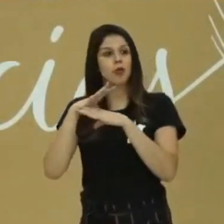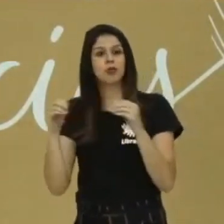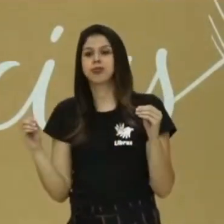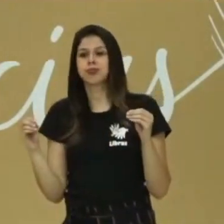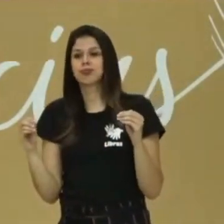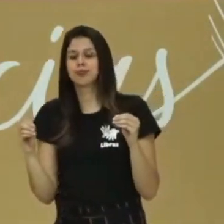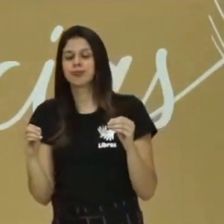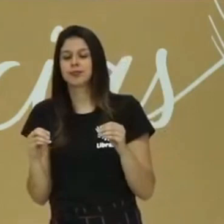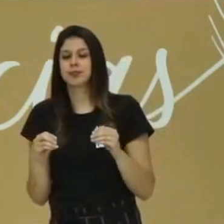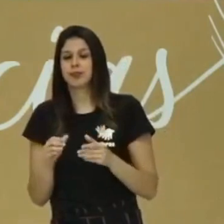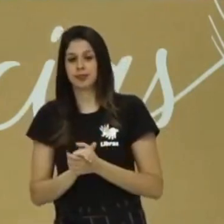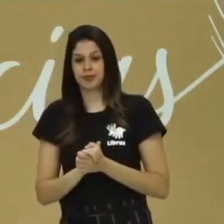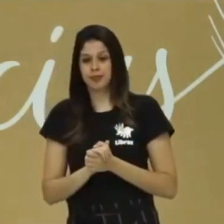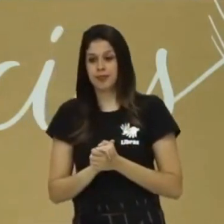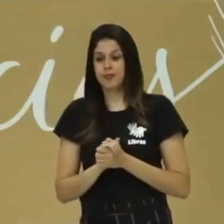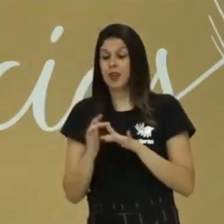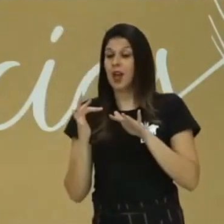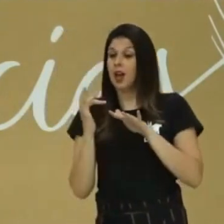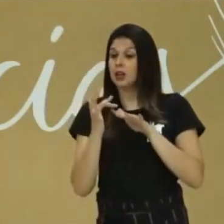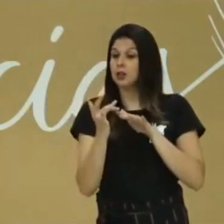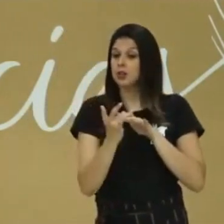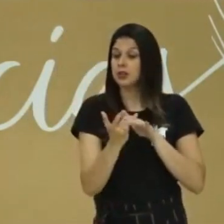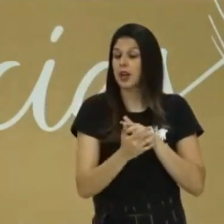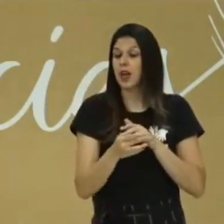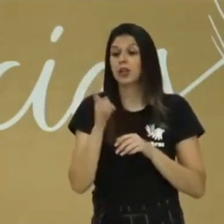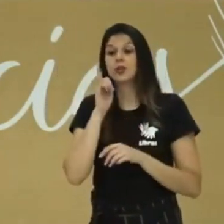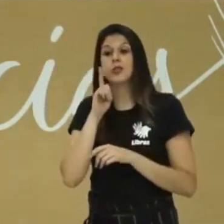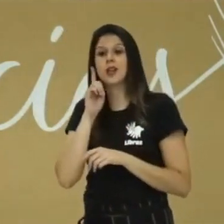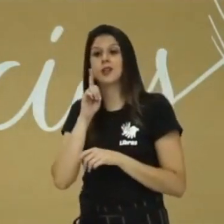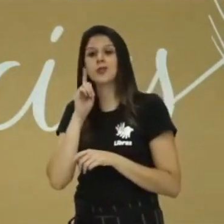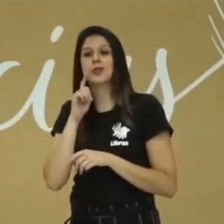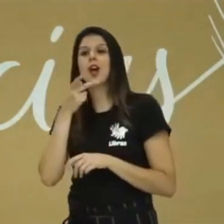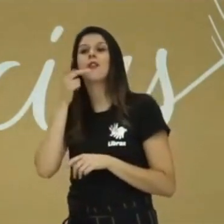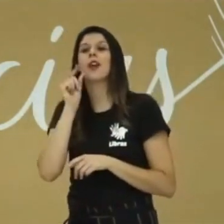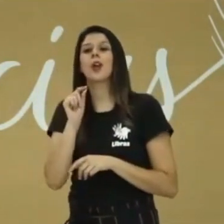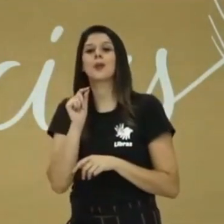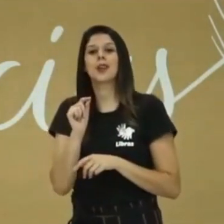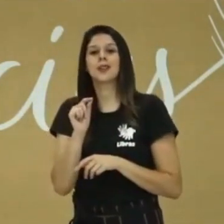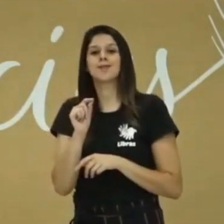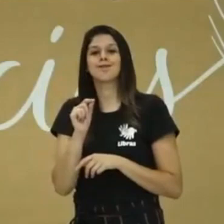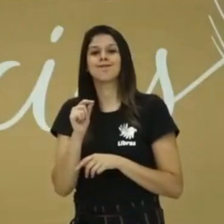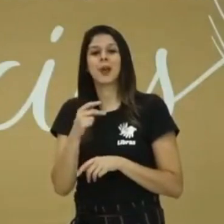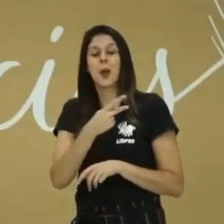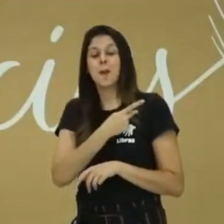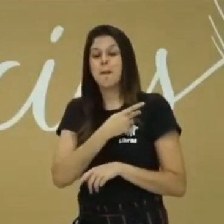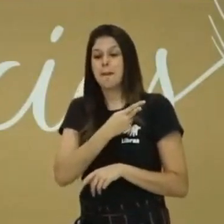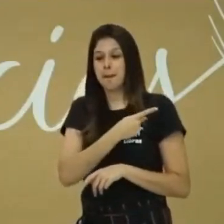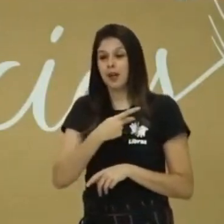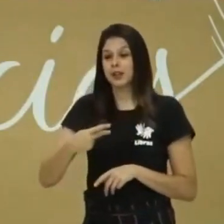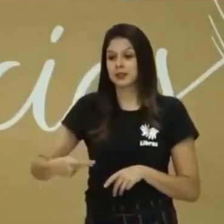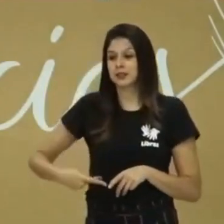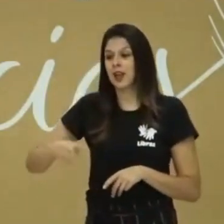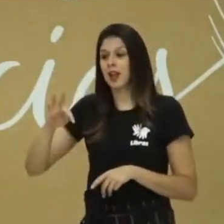nos Estados Unidos as mídias sociais disseram ao trump não temos interesse em ouvir o que você tem para falar